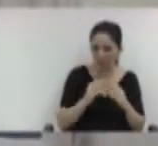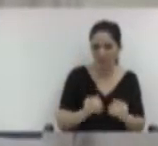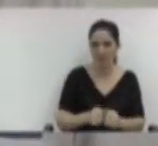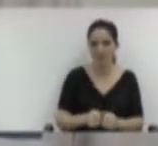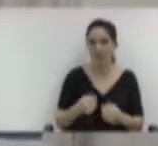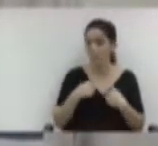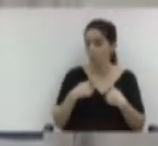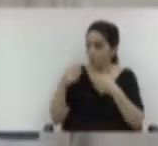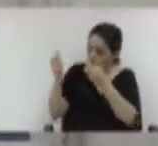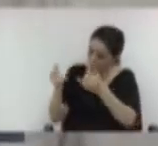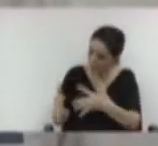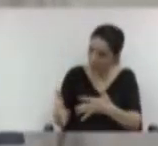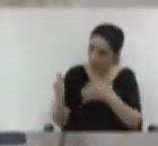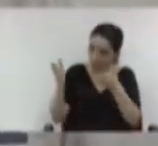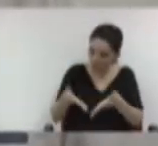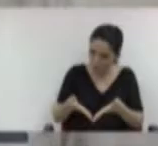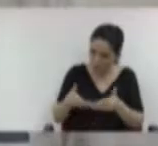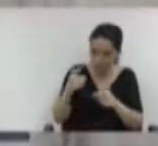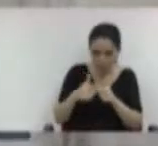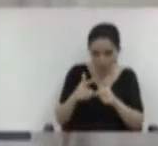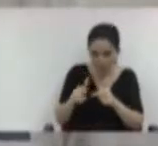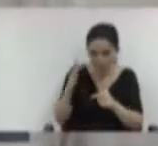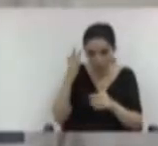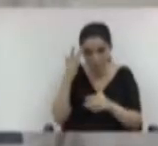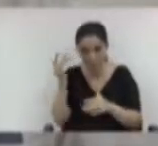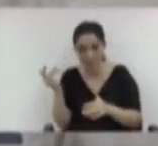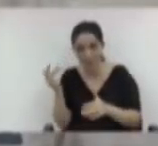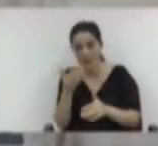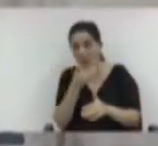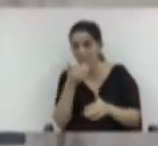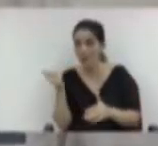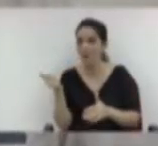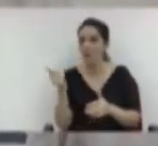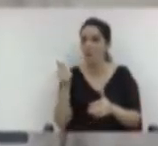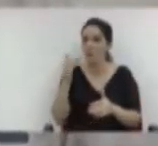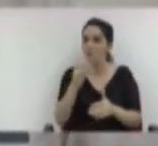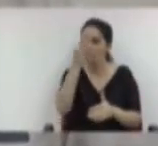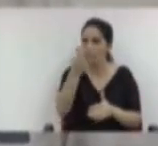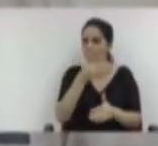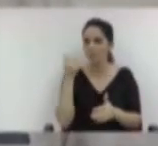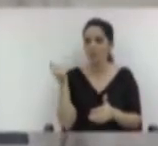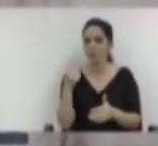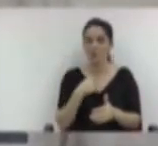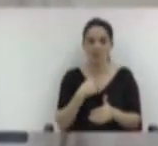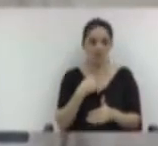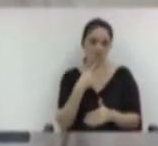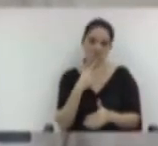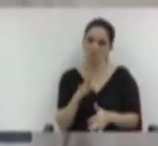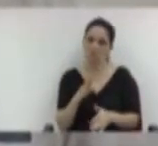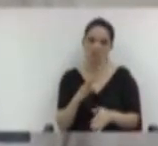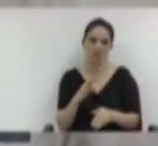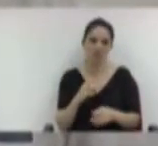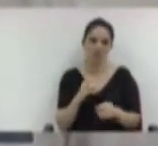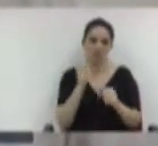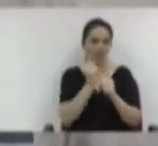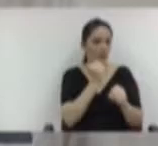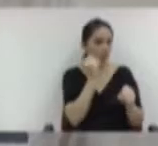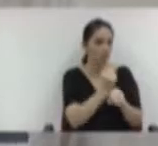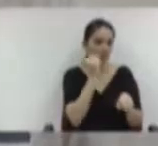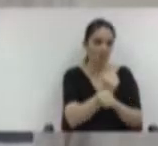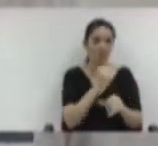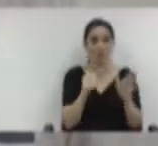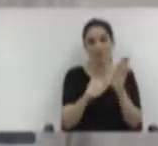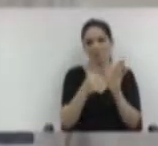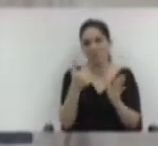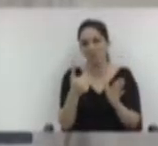hoje, mas amanhã você não será prejudicado mais. Porque não conheço construção, gente. Não conheço. Não é uma construção que a gente não mela o pé